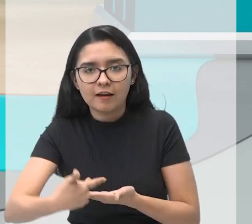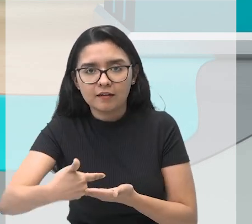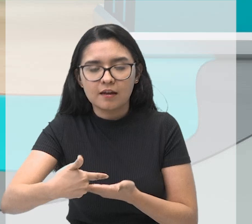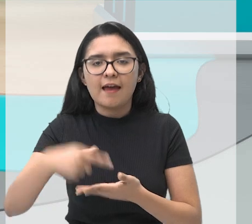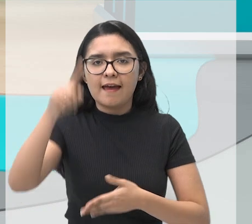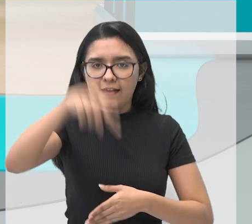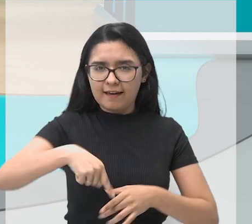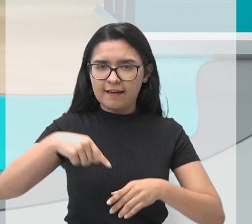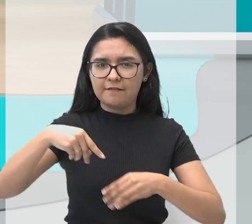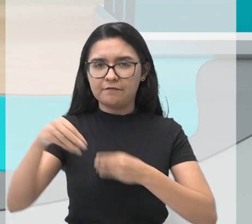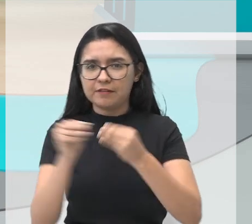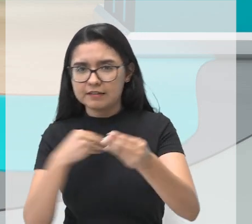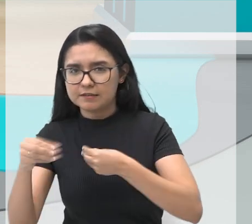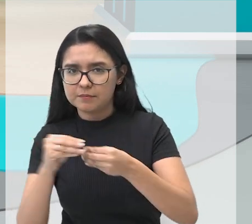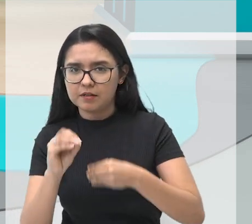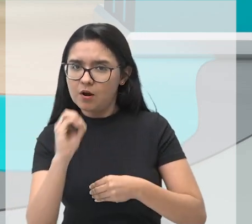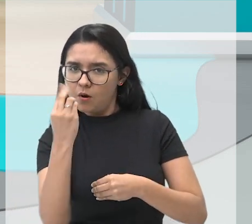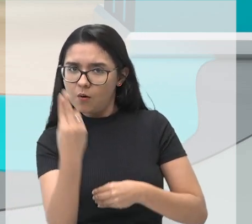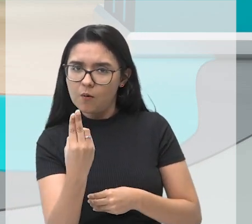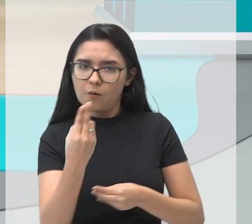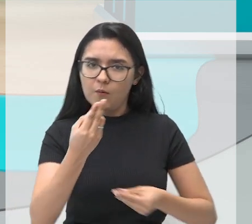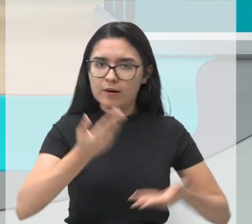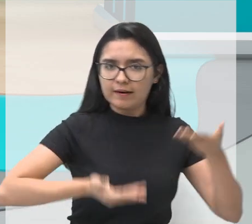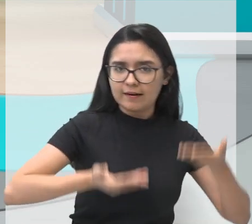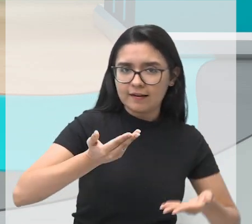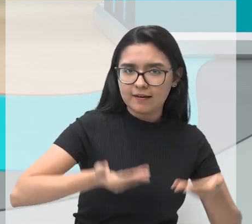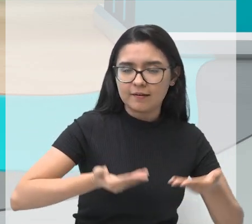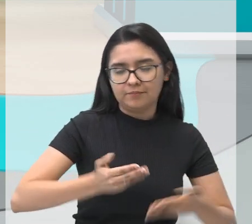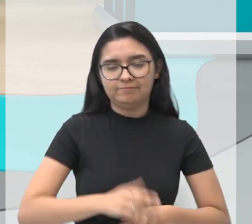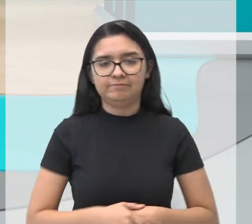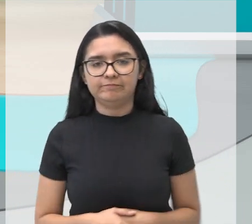que é flexibilidade ou será que é equilíbrio?